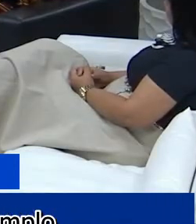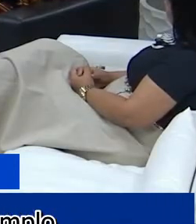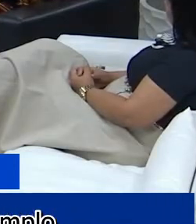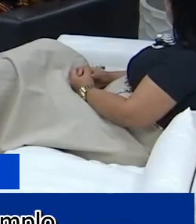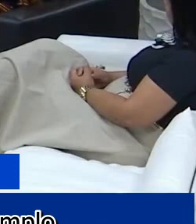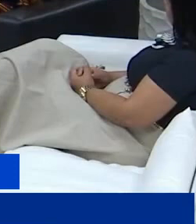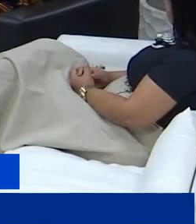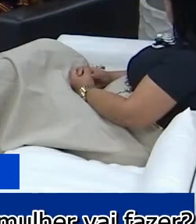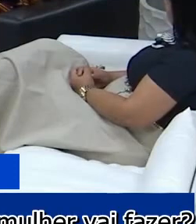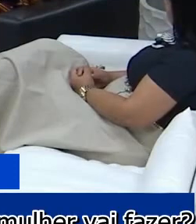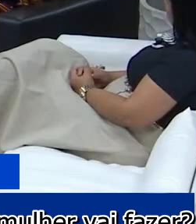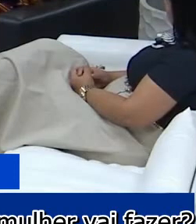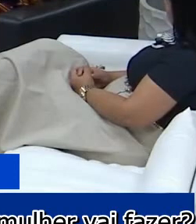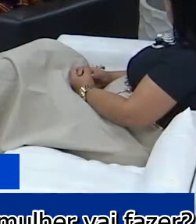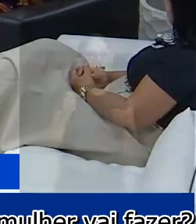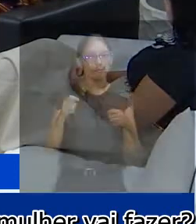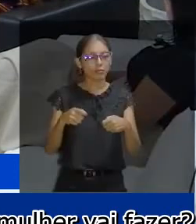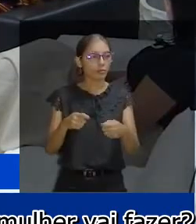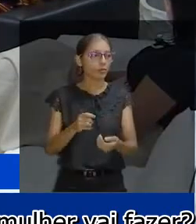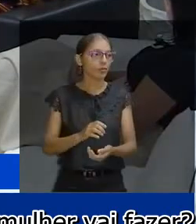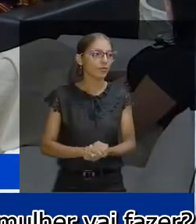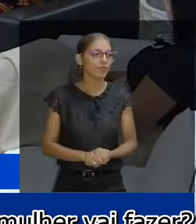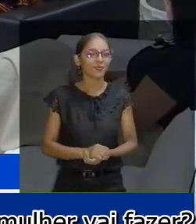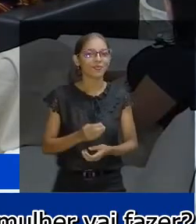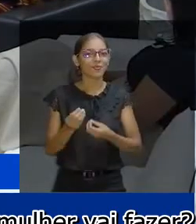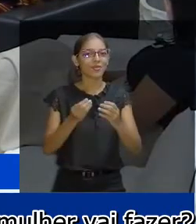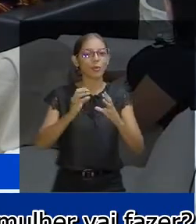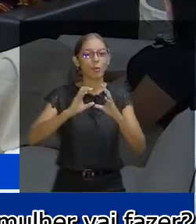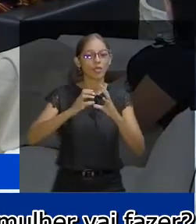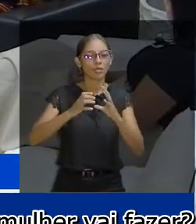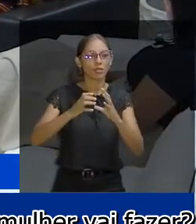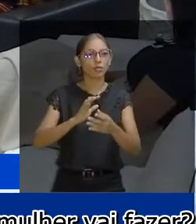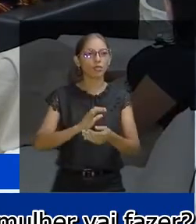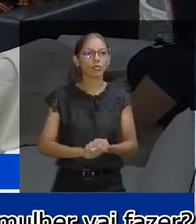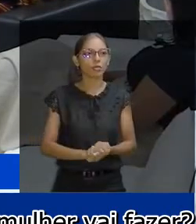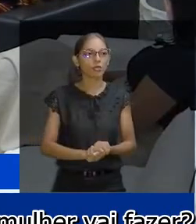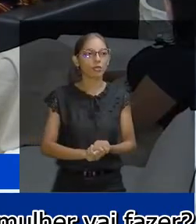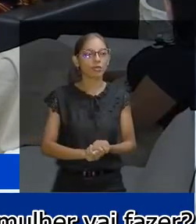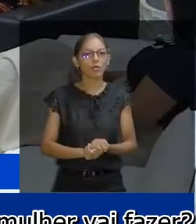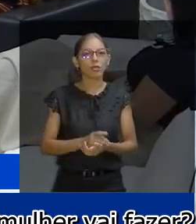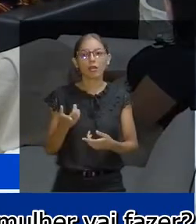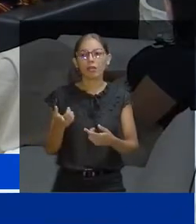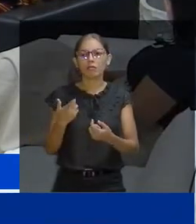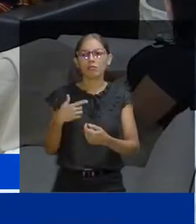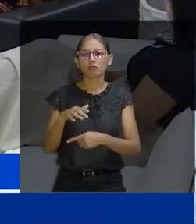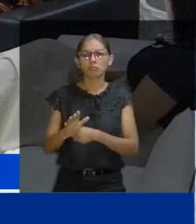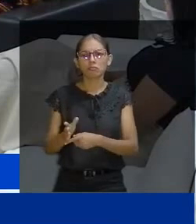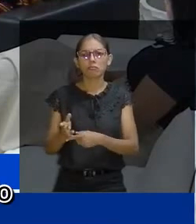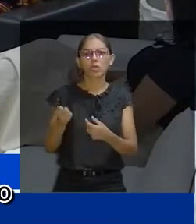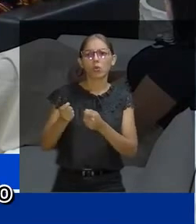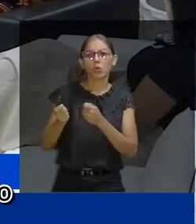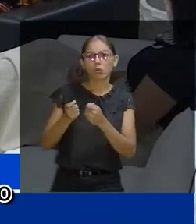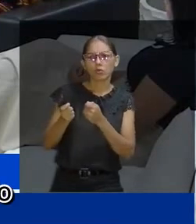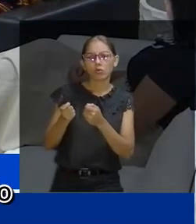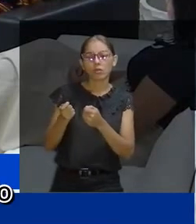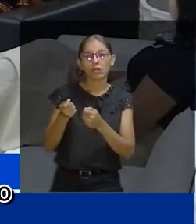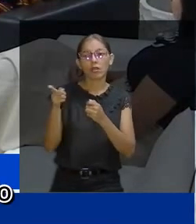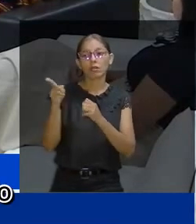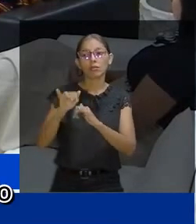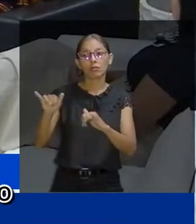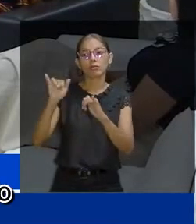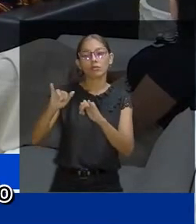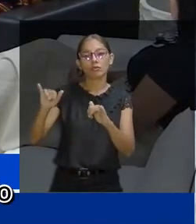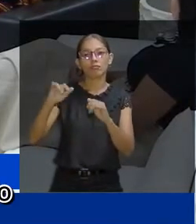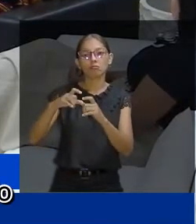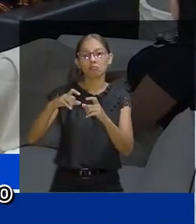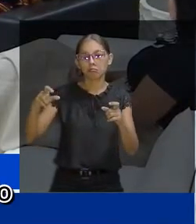exemplo. Mas como é que o partido vai controlar a campanha que a mulher vai fazer? Às vezes,